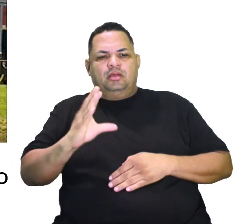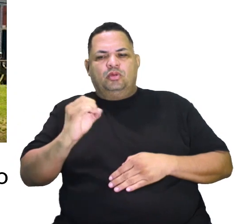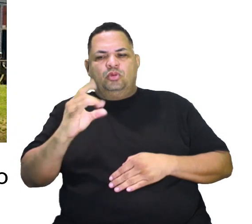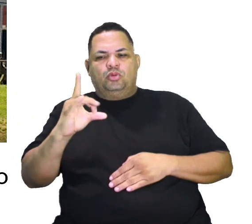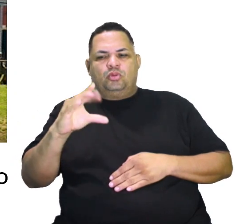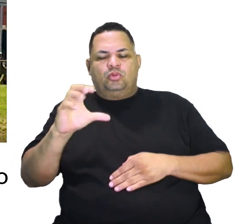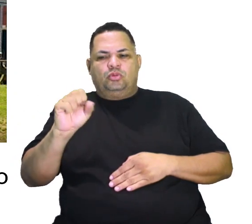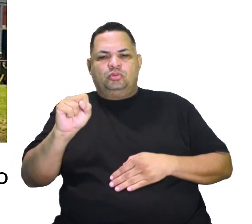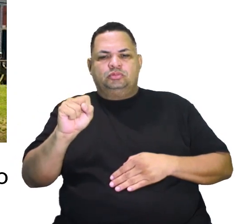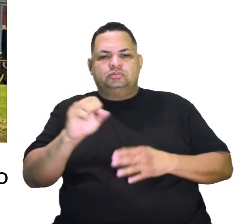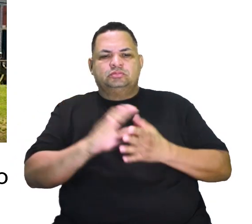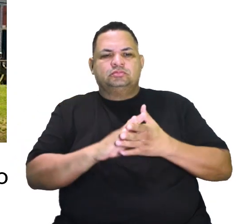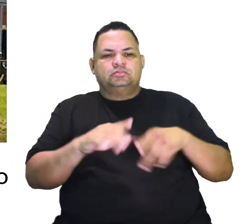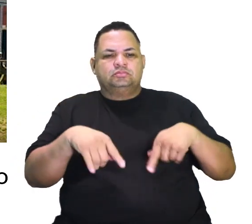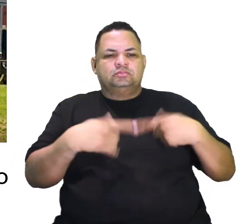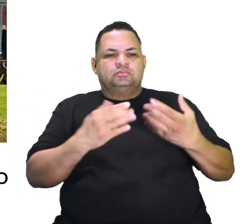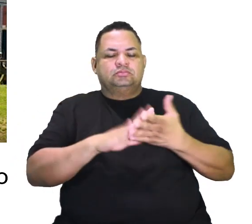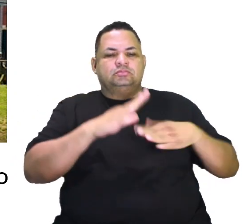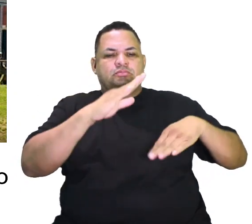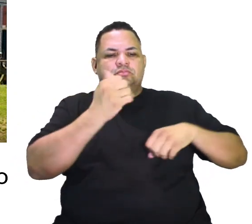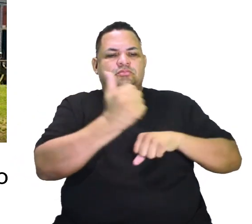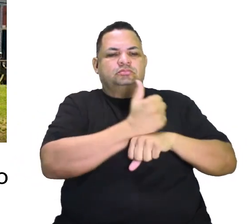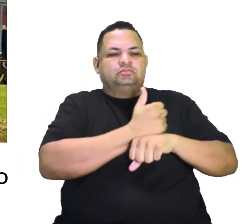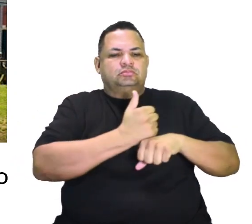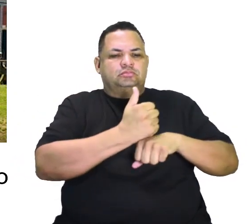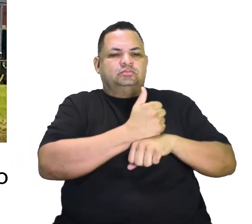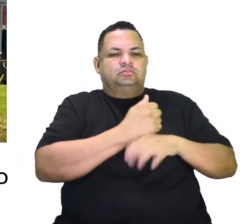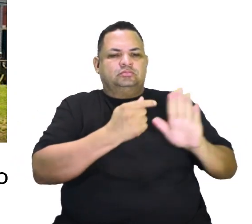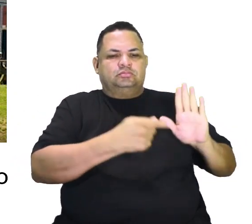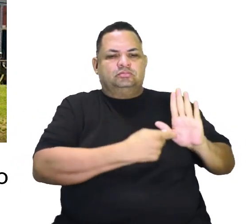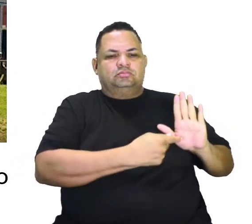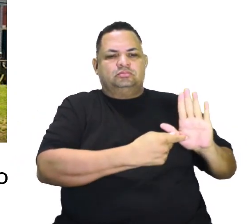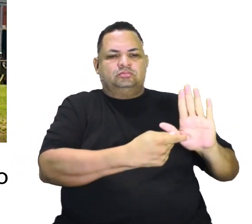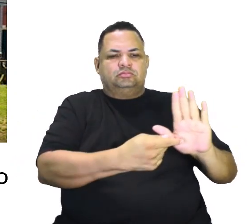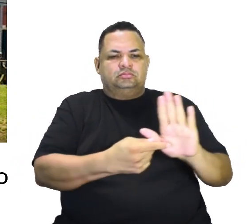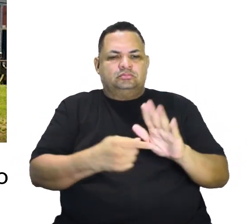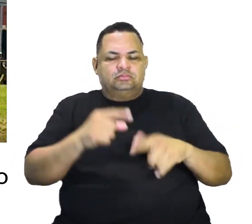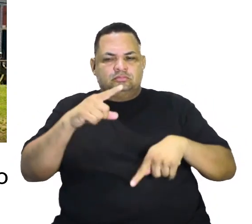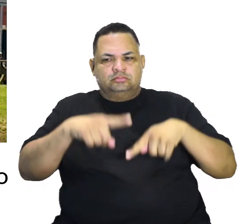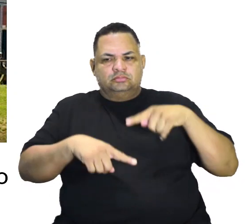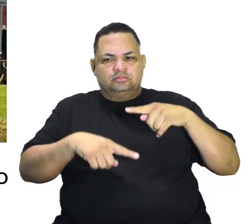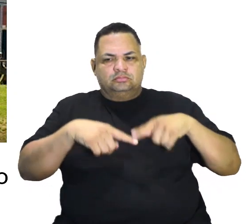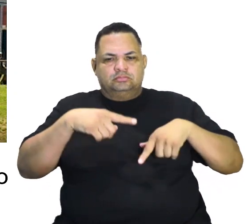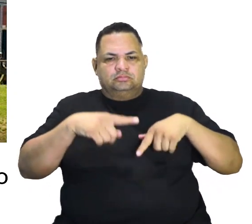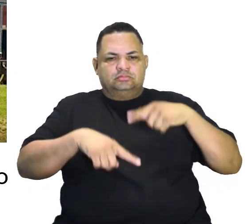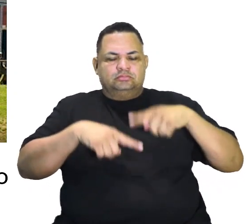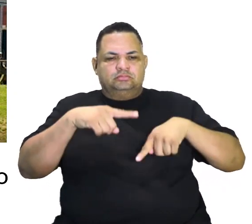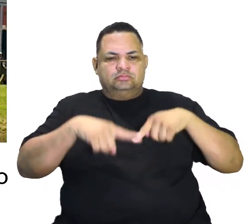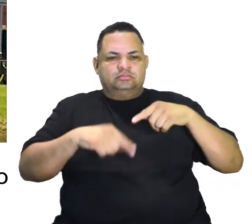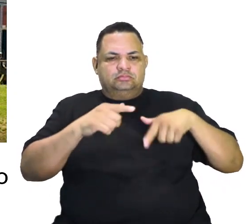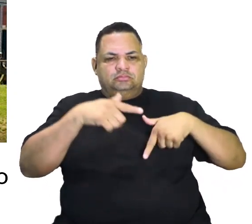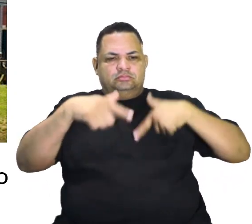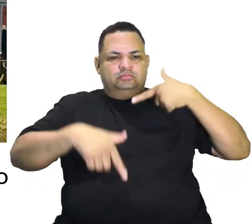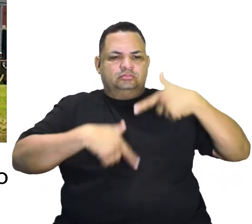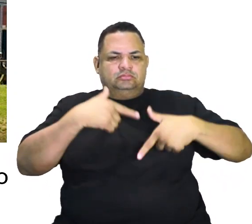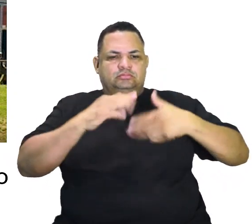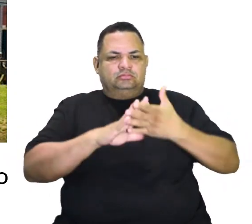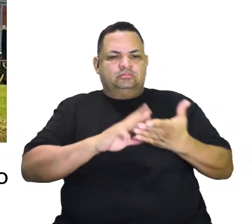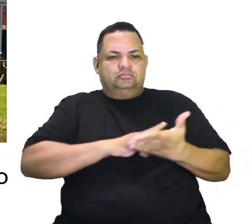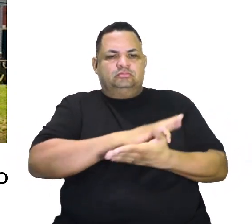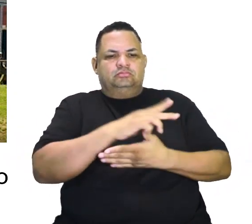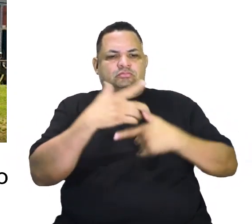Porto Velho, no qual os artistas possam expor os seus trabalhos, né, das diversas